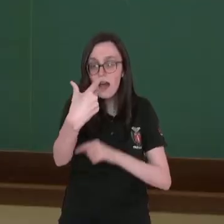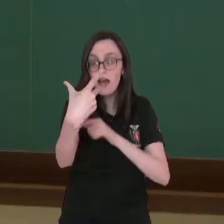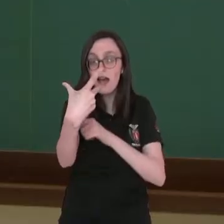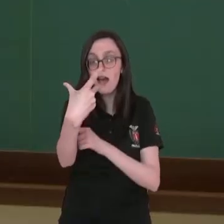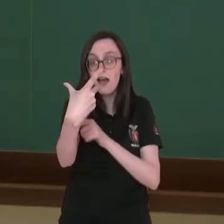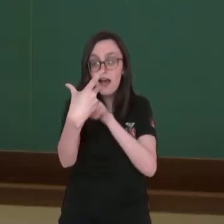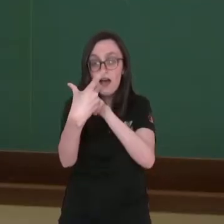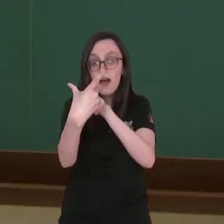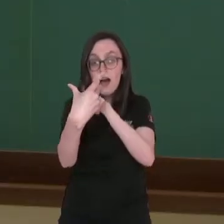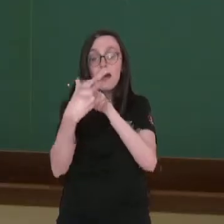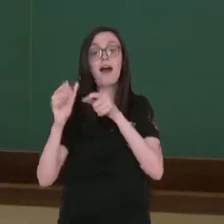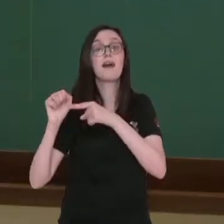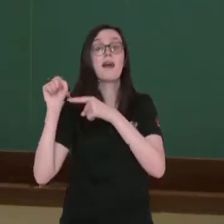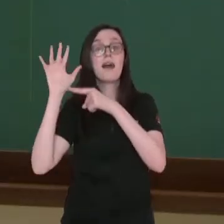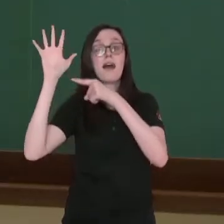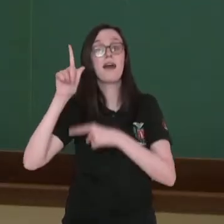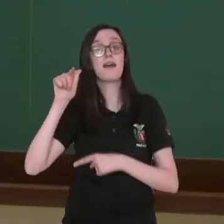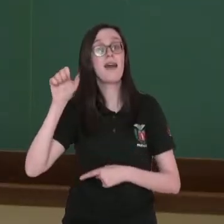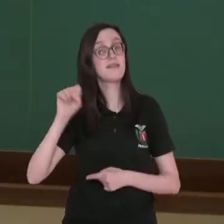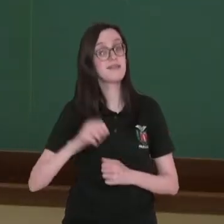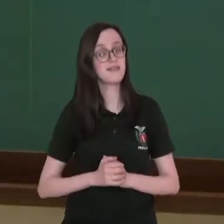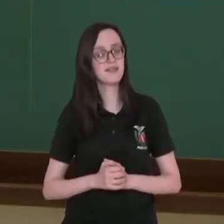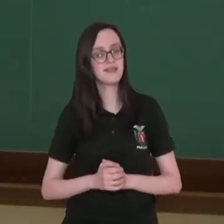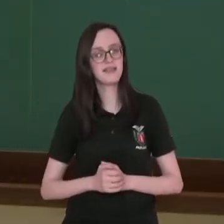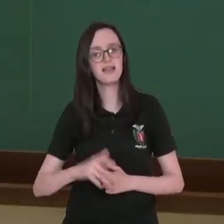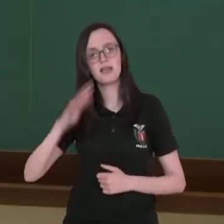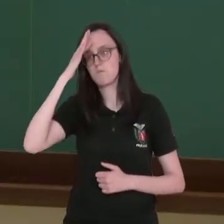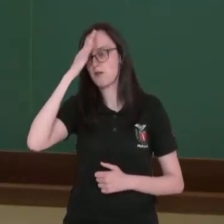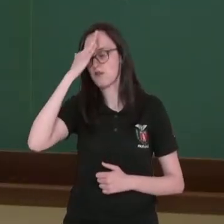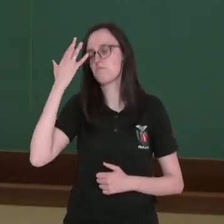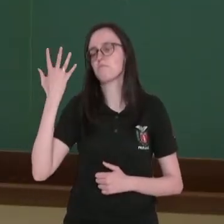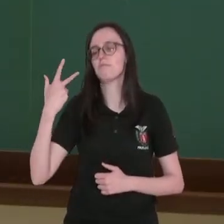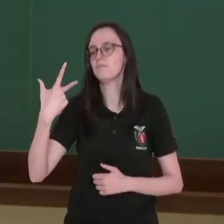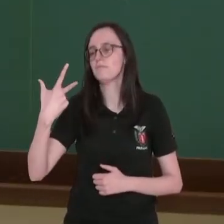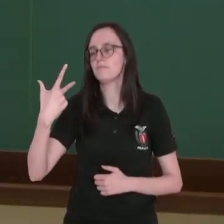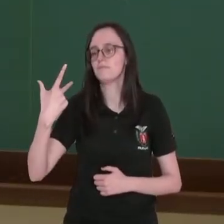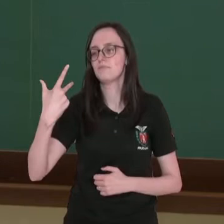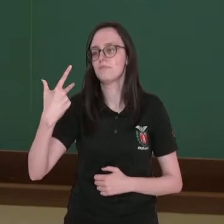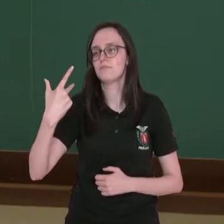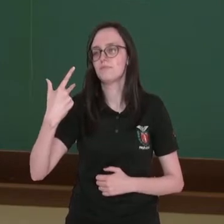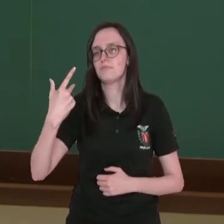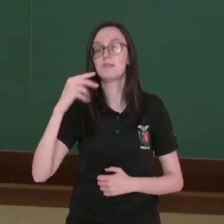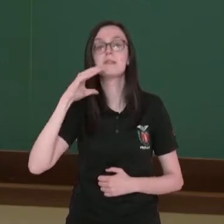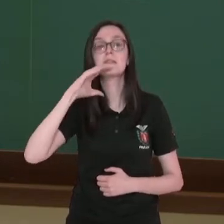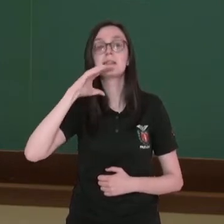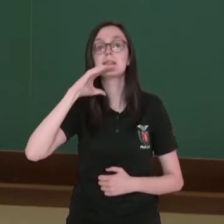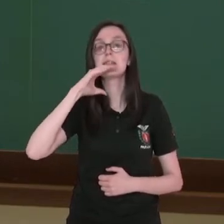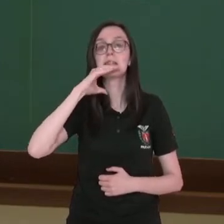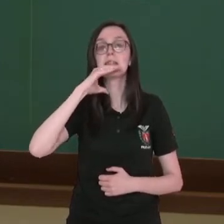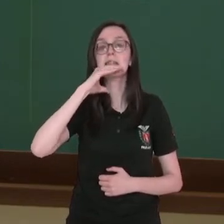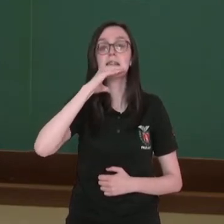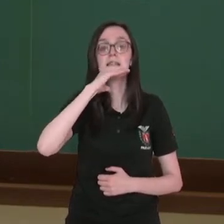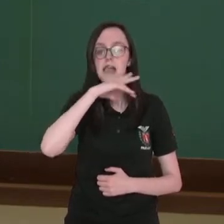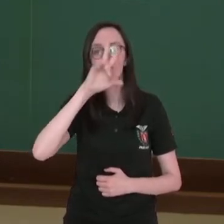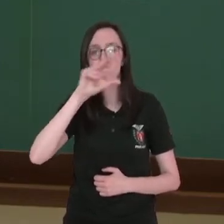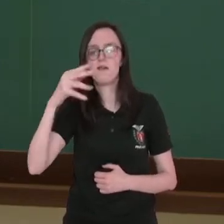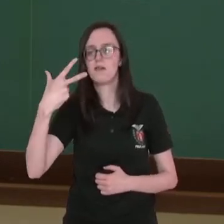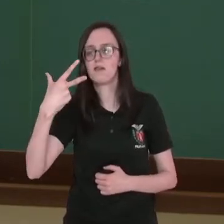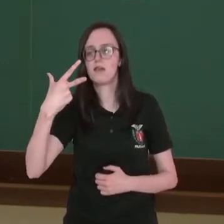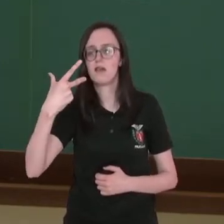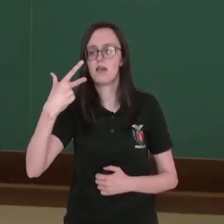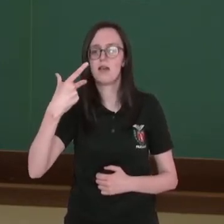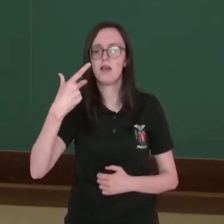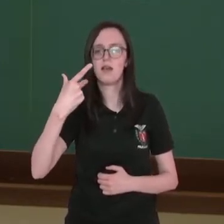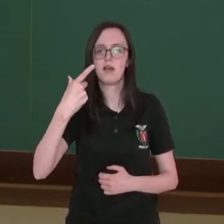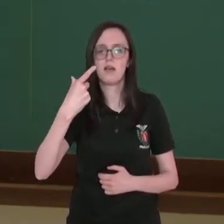pode se movimentar. Então, imagine lá tem um gás, pessoal, e eu aqueço. E esse gás, ele vai